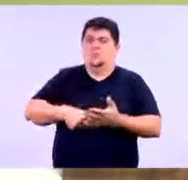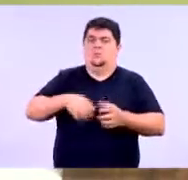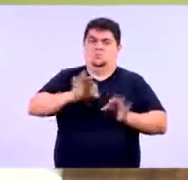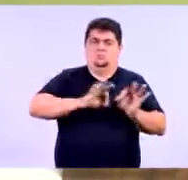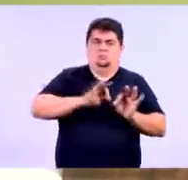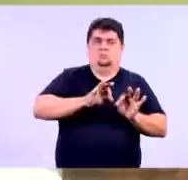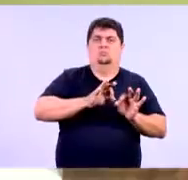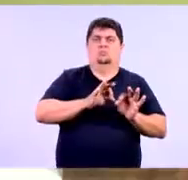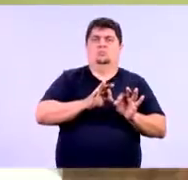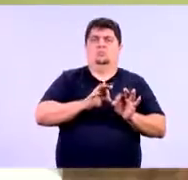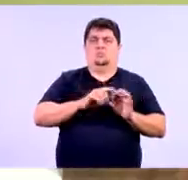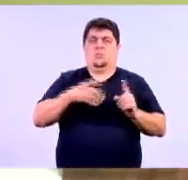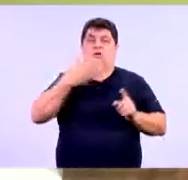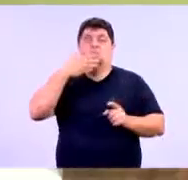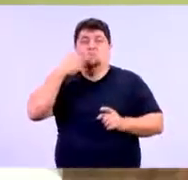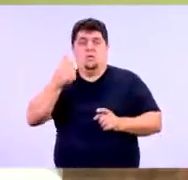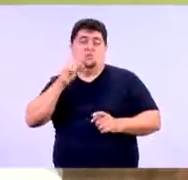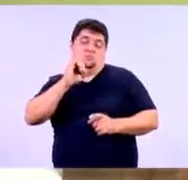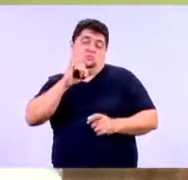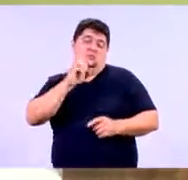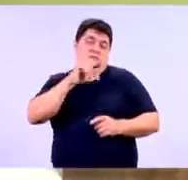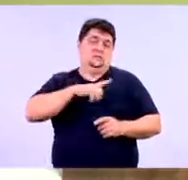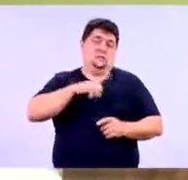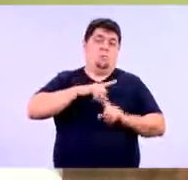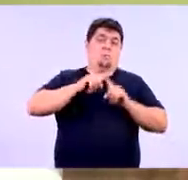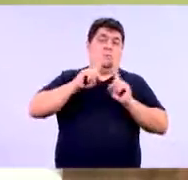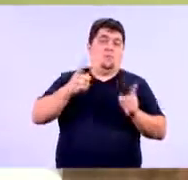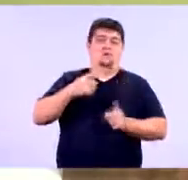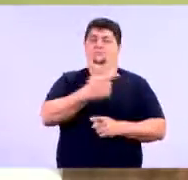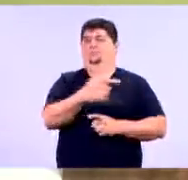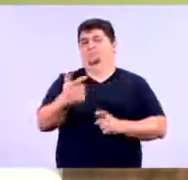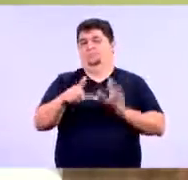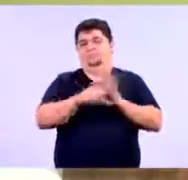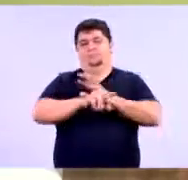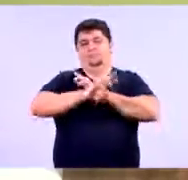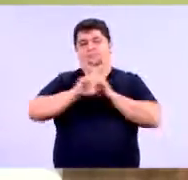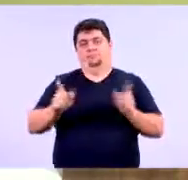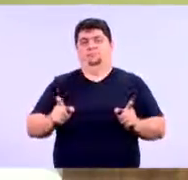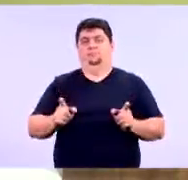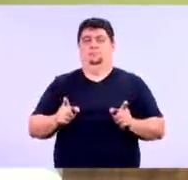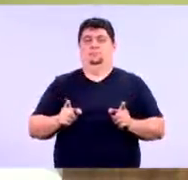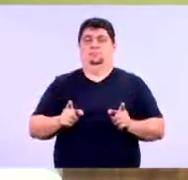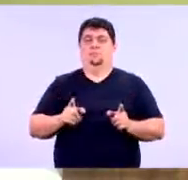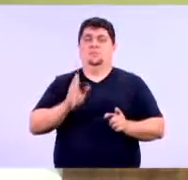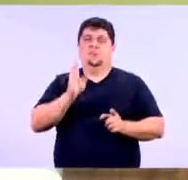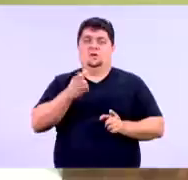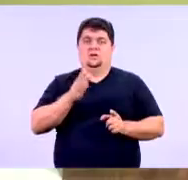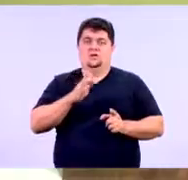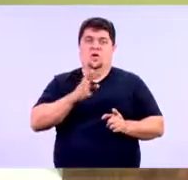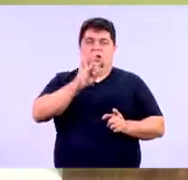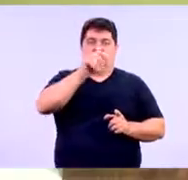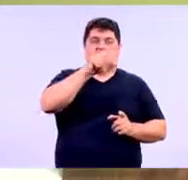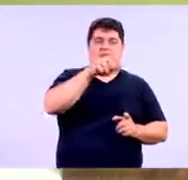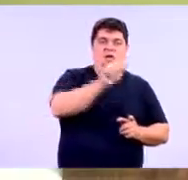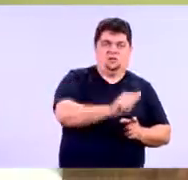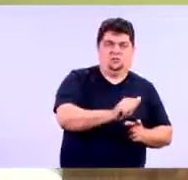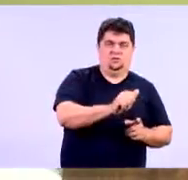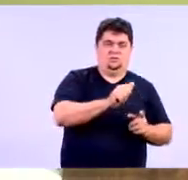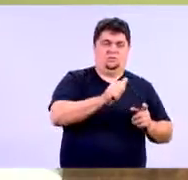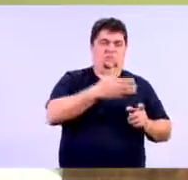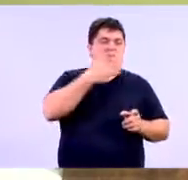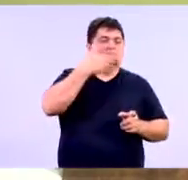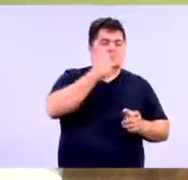serviço. Talvez seria muito bom se fosse dessa forma, mas o IPTU não é assim. Já a contribuição de melhoria que você